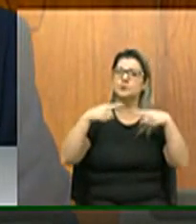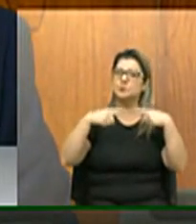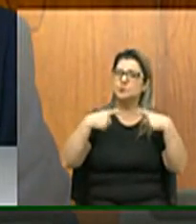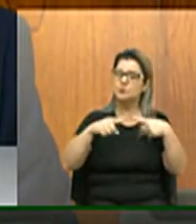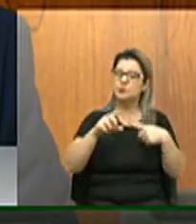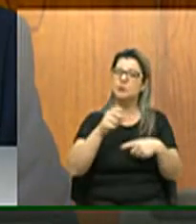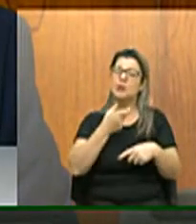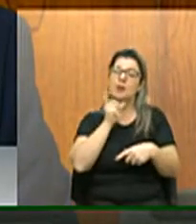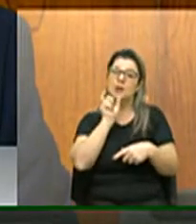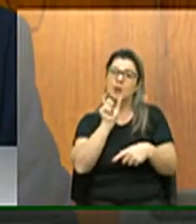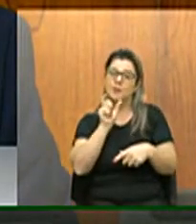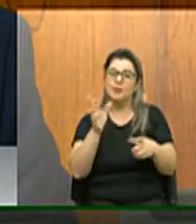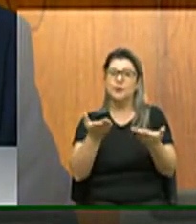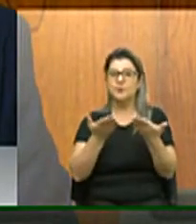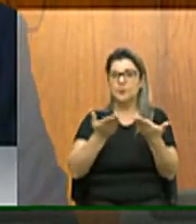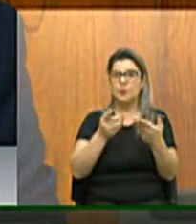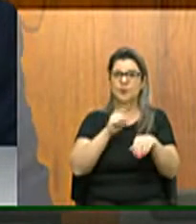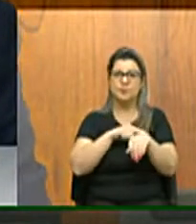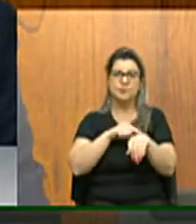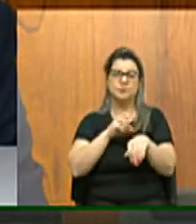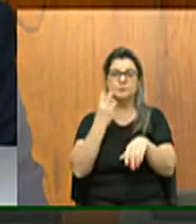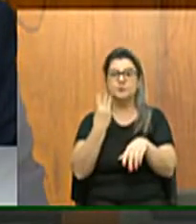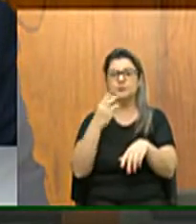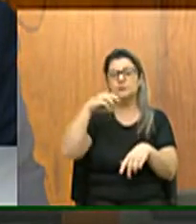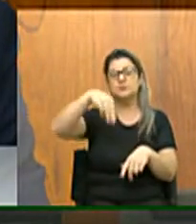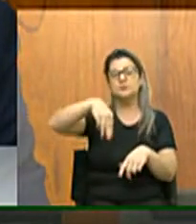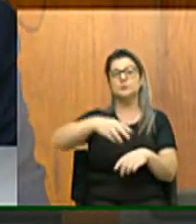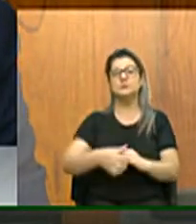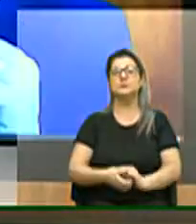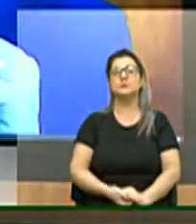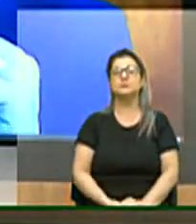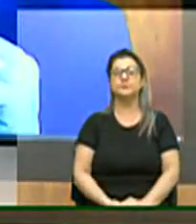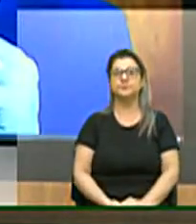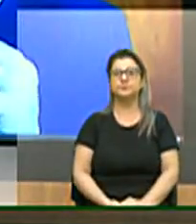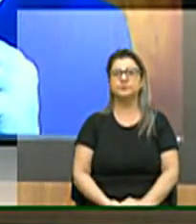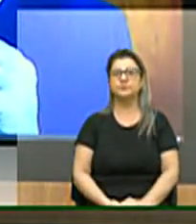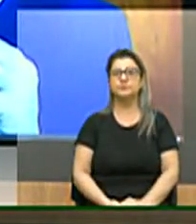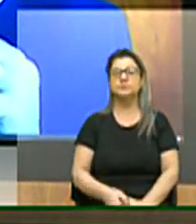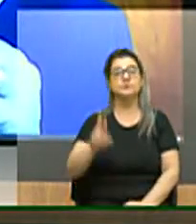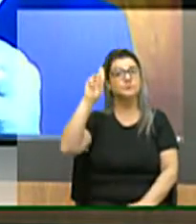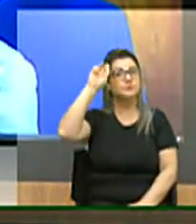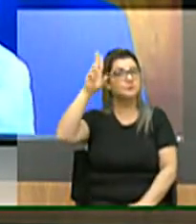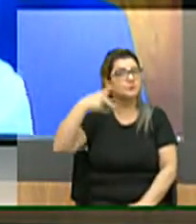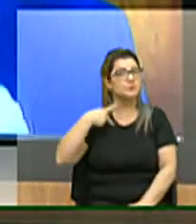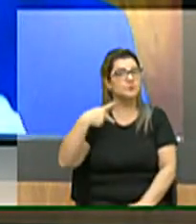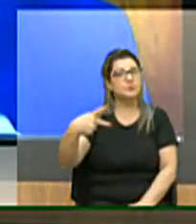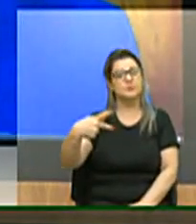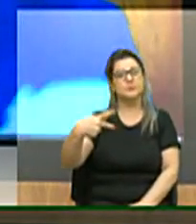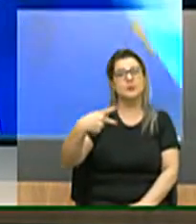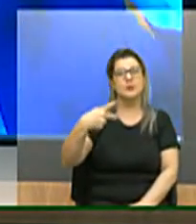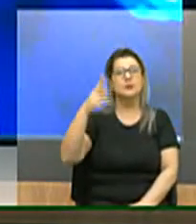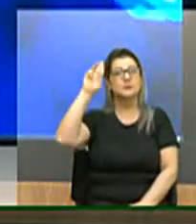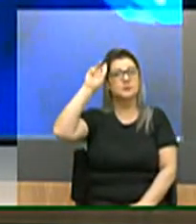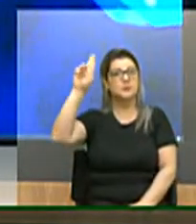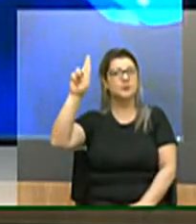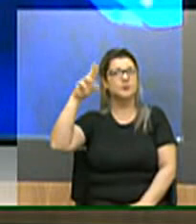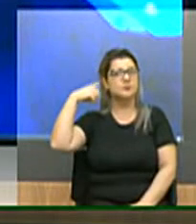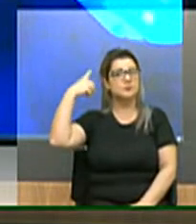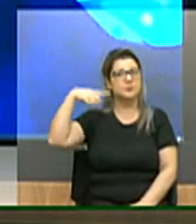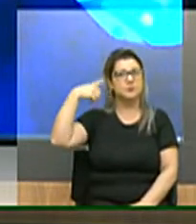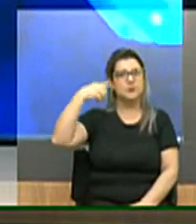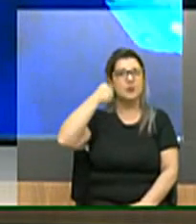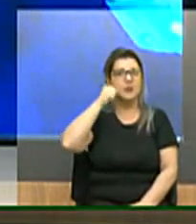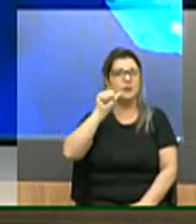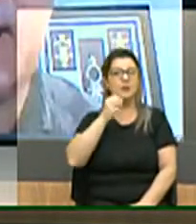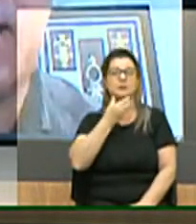sua disposição pelo tempo regimental de 3 minutos. Senhor presidente, senhores vereadores, senhores